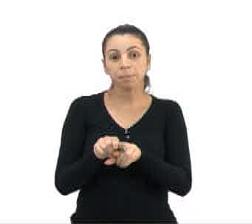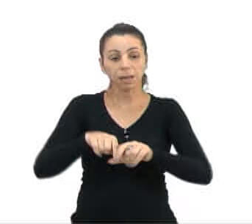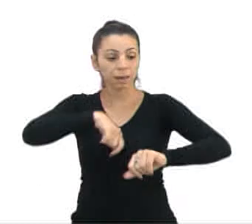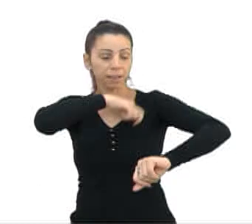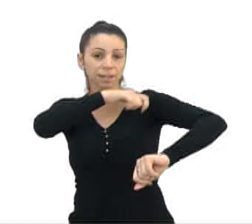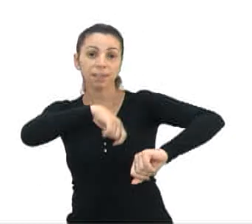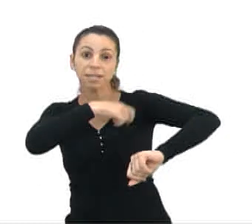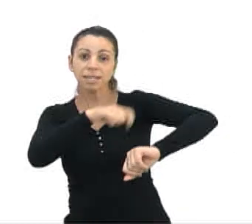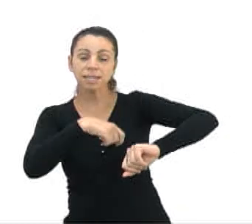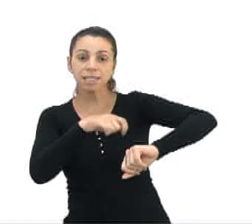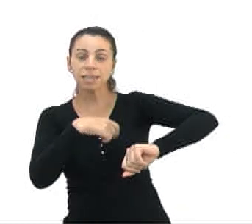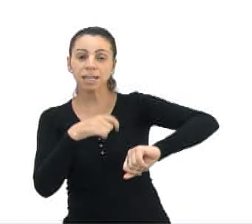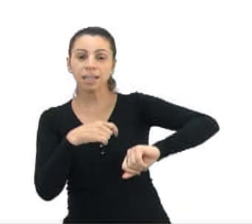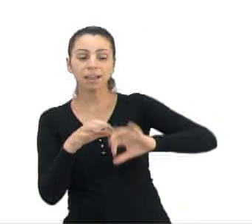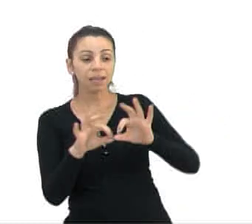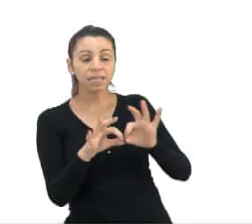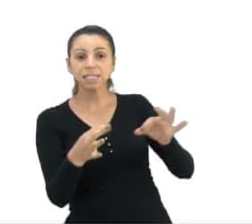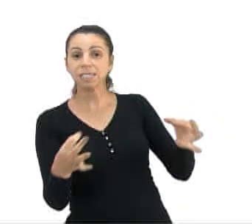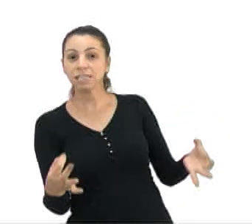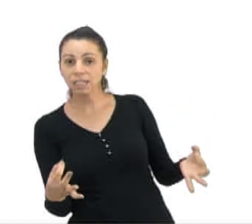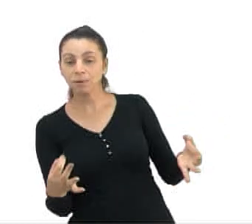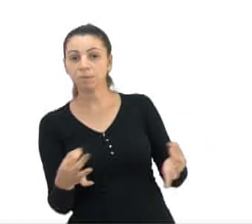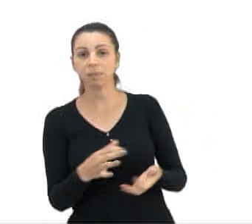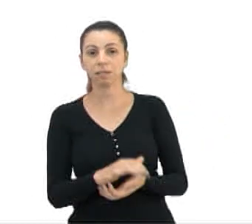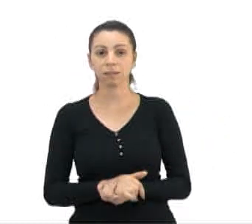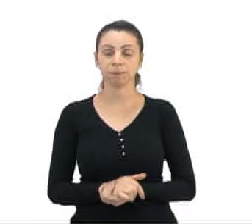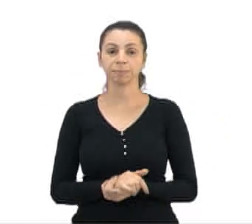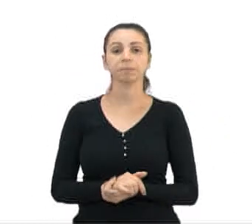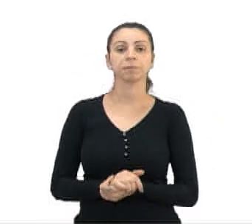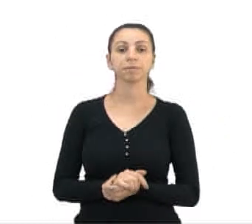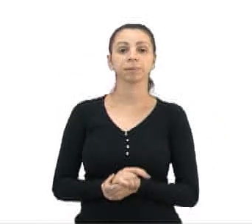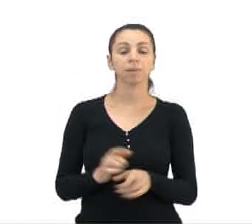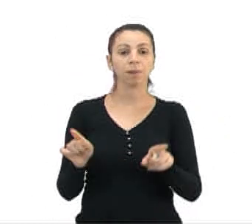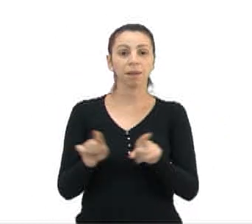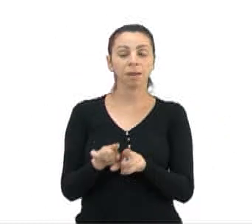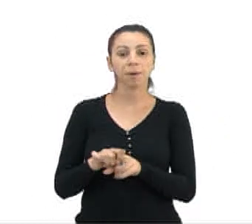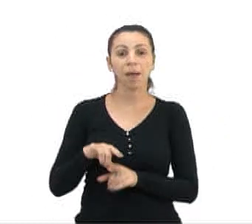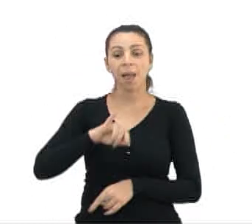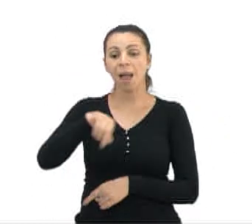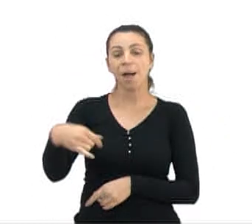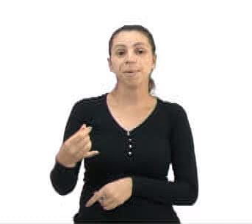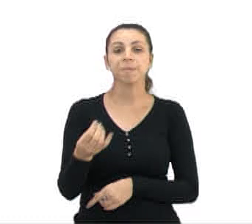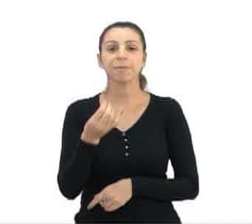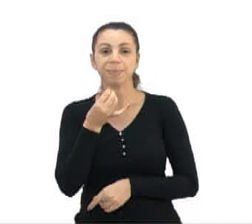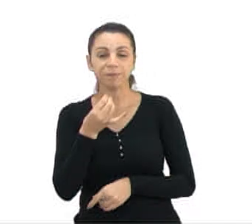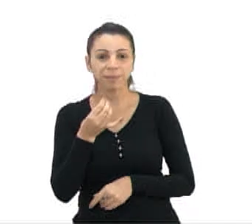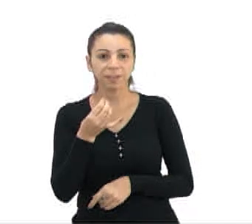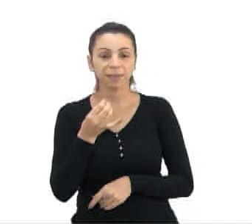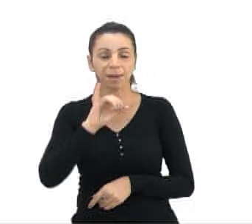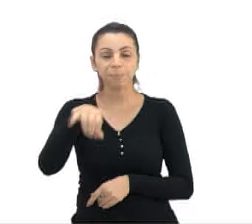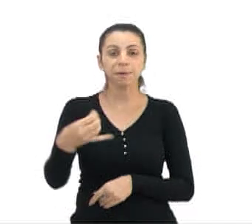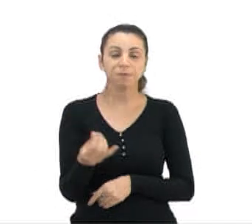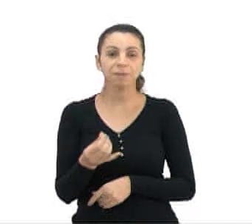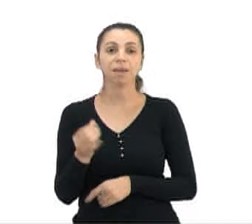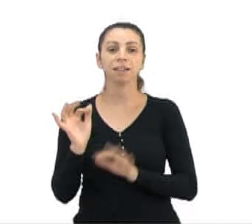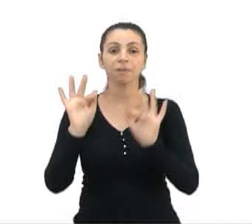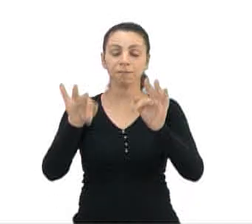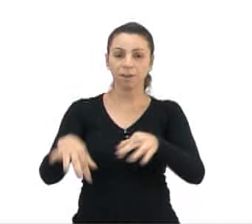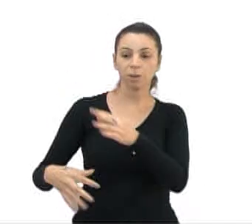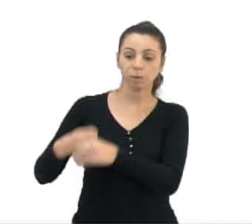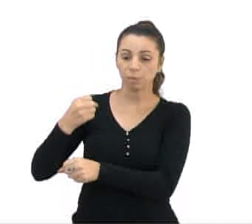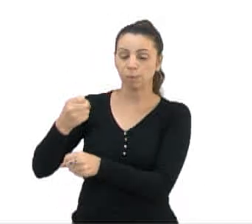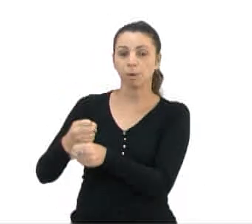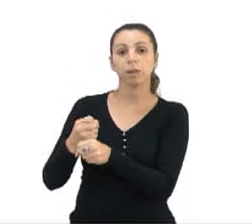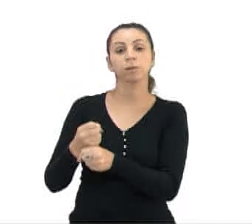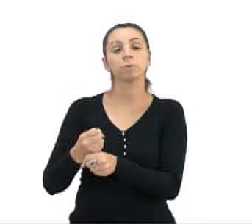práticas, rápidas e fáceis de preparar. Aproveite o final do ano para se divertir com toda a família e amigos,